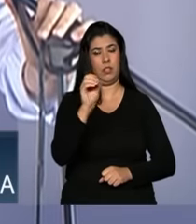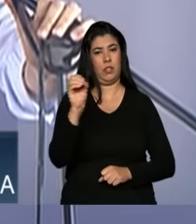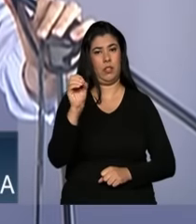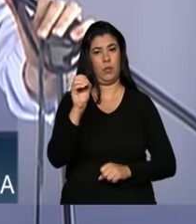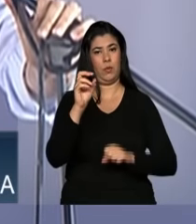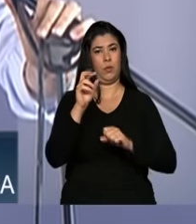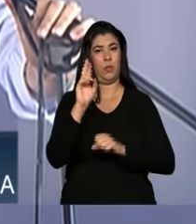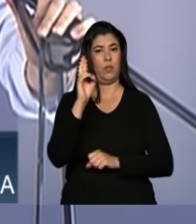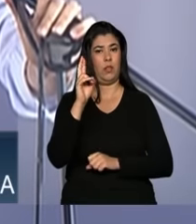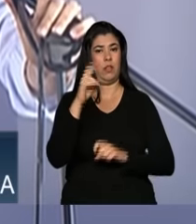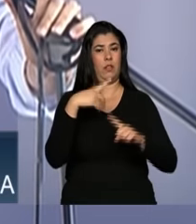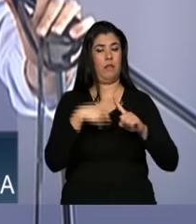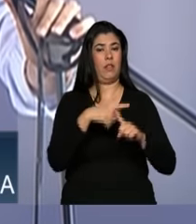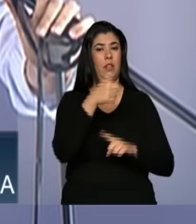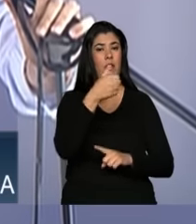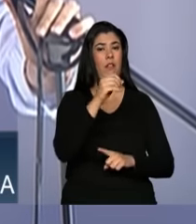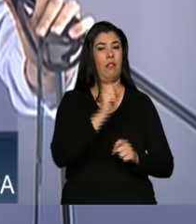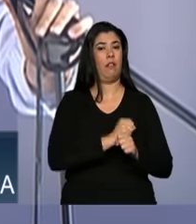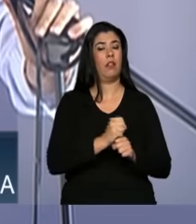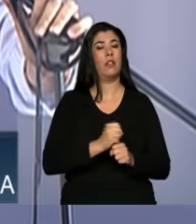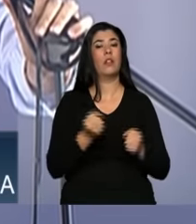vezes 10 anos dá quanto?